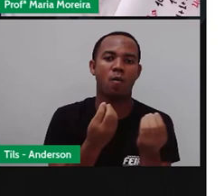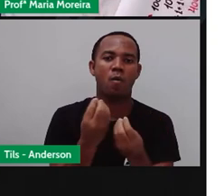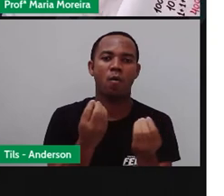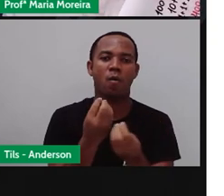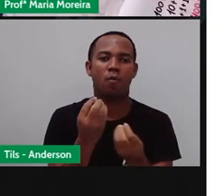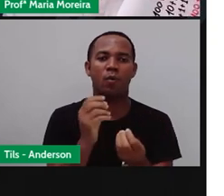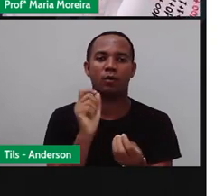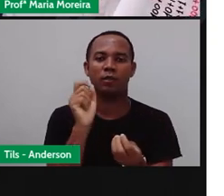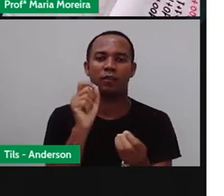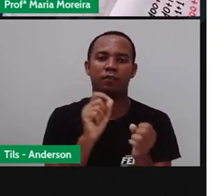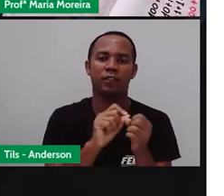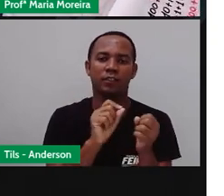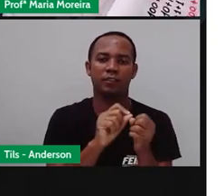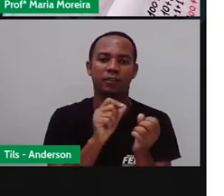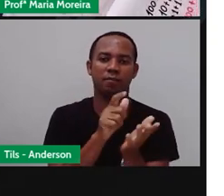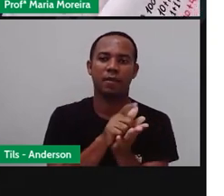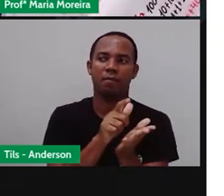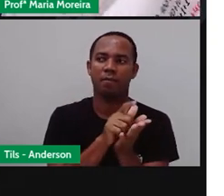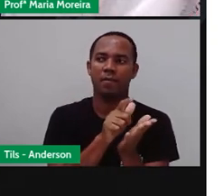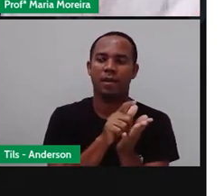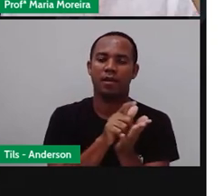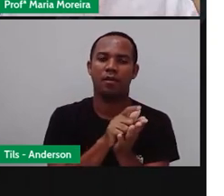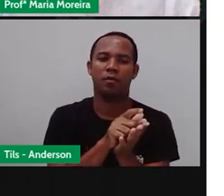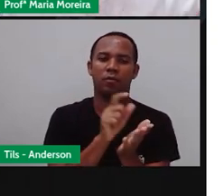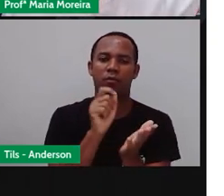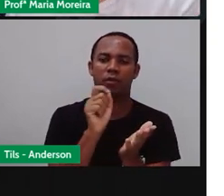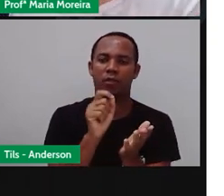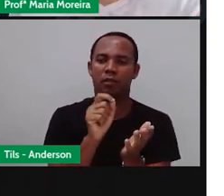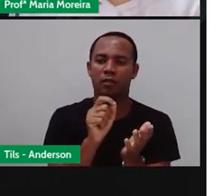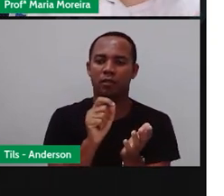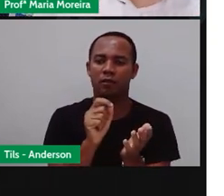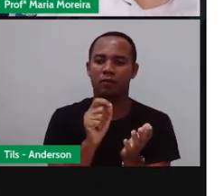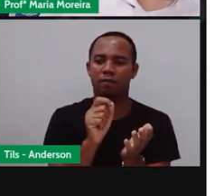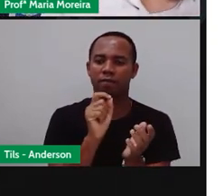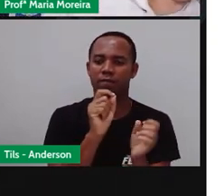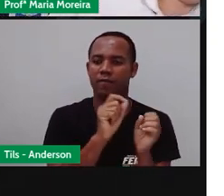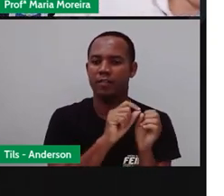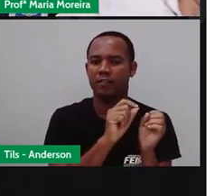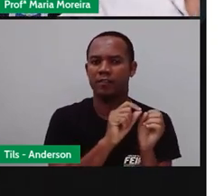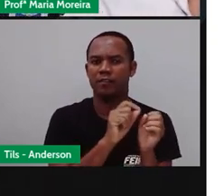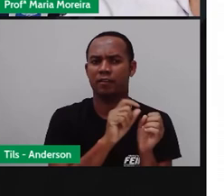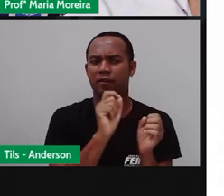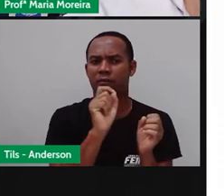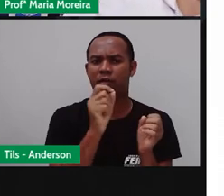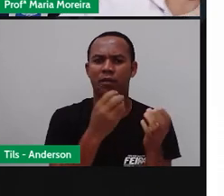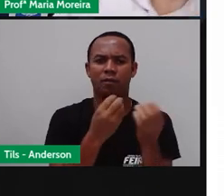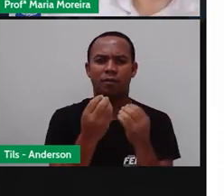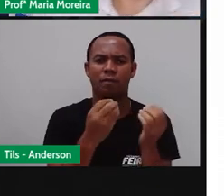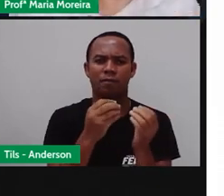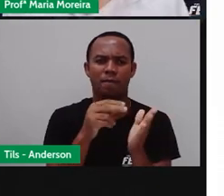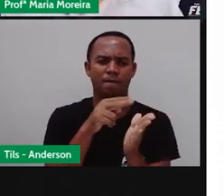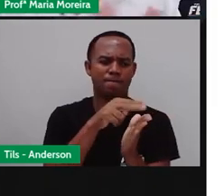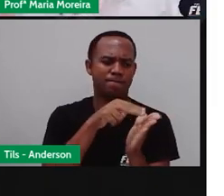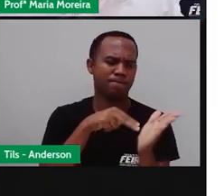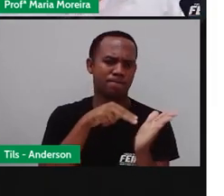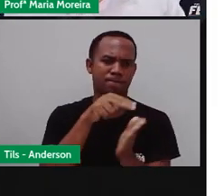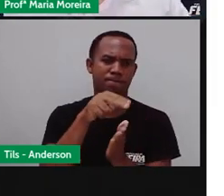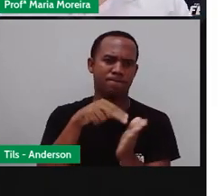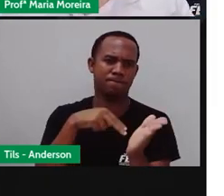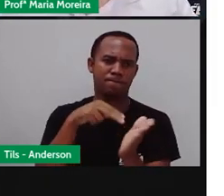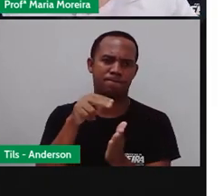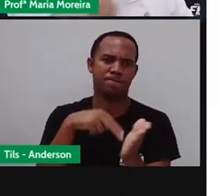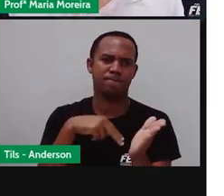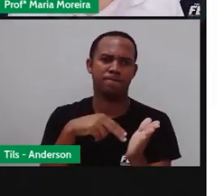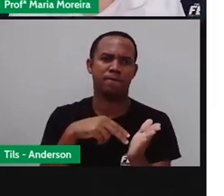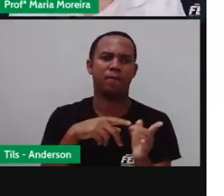Assim, o que é que ela fazia? Ela pegava uma folha de papel ofício e colocava fita adesiva. Ia passando a